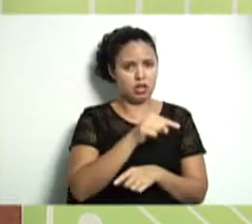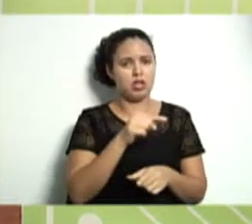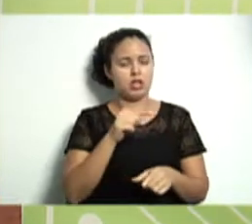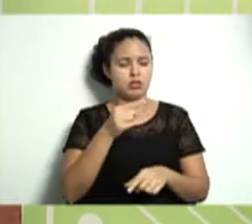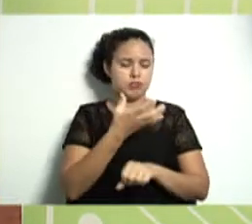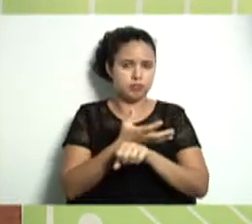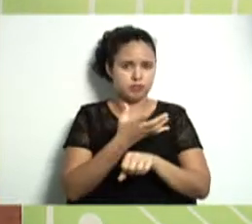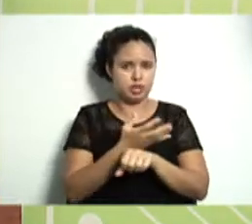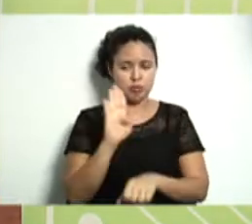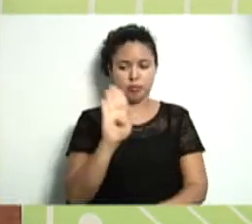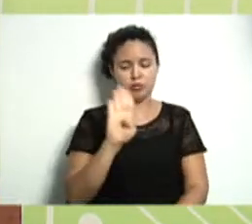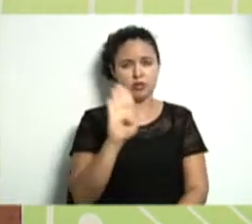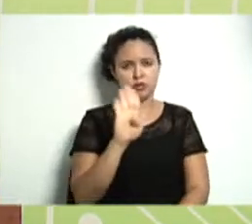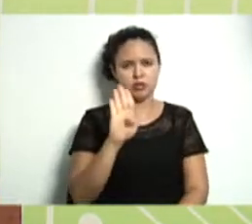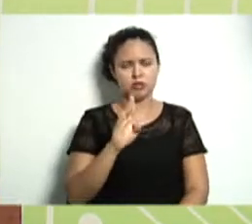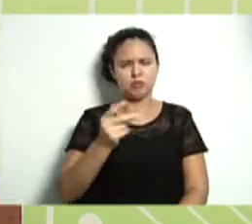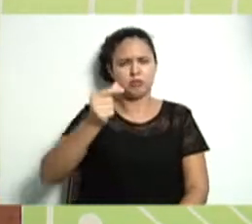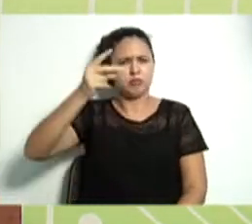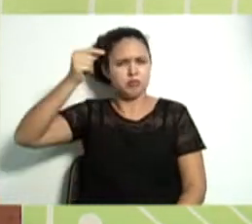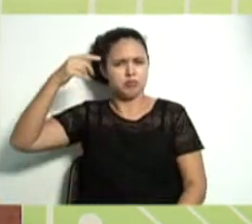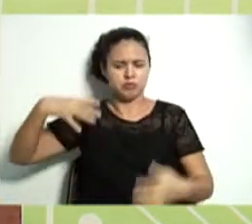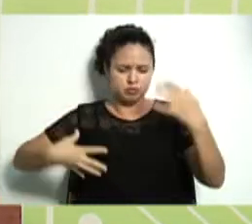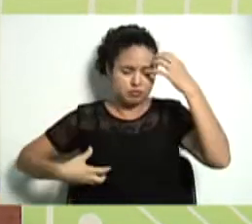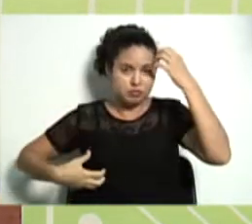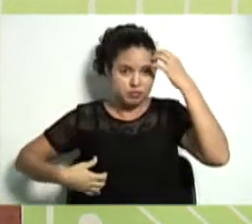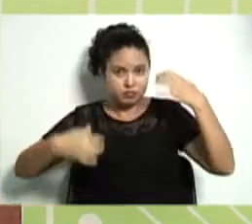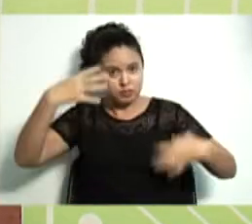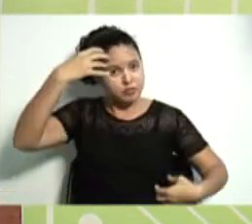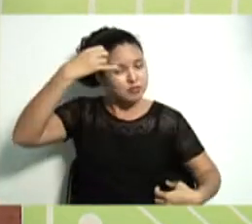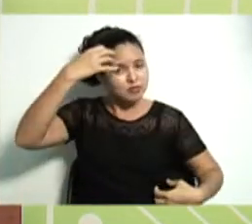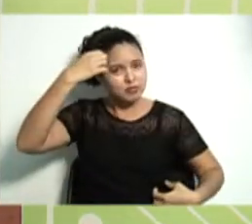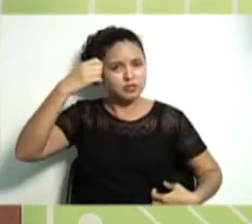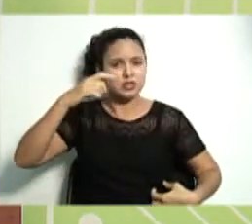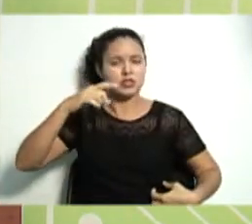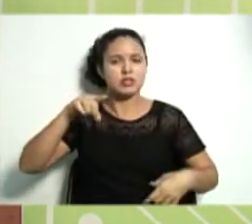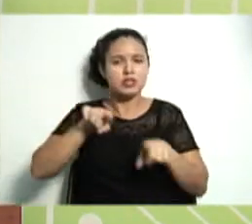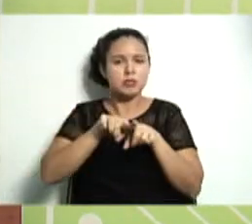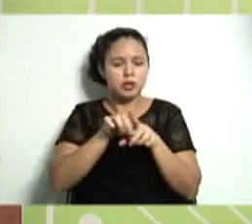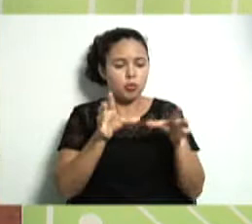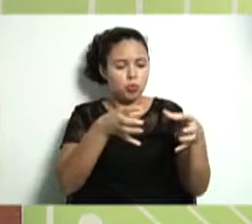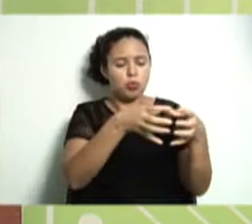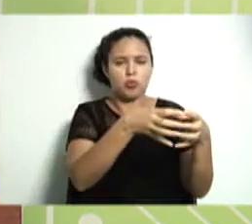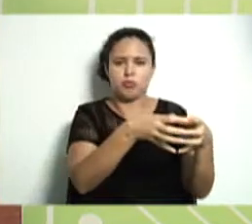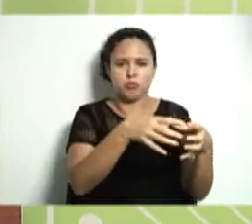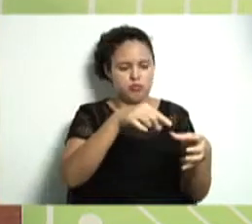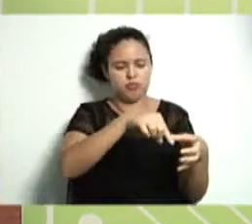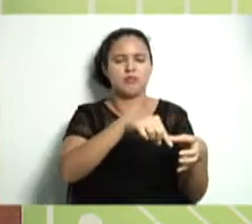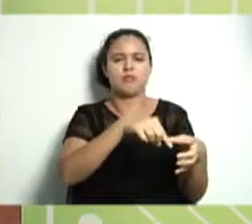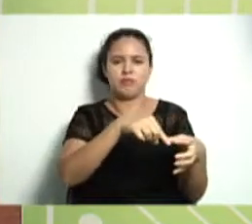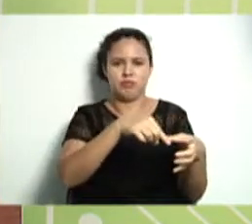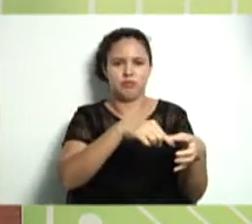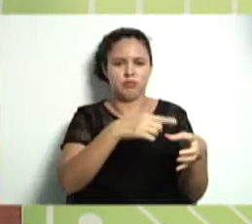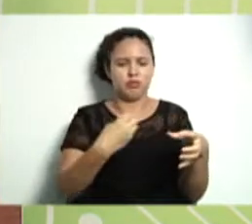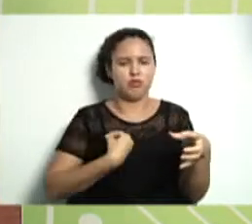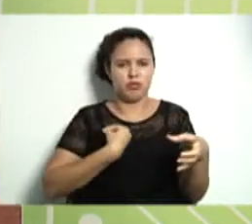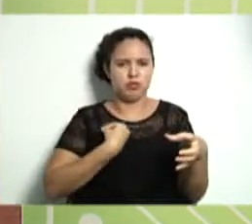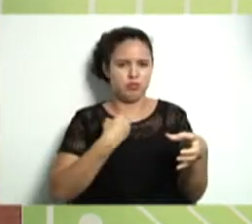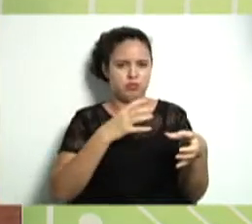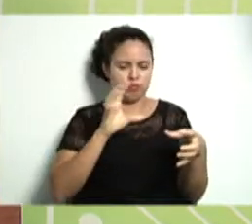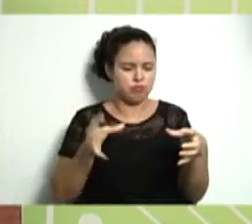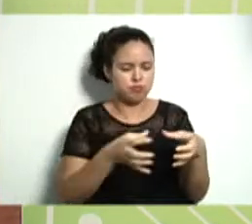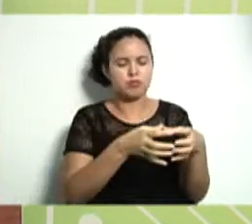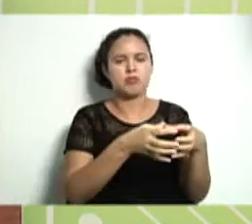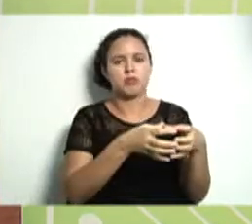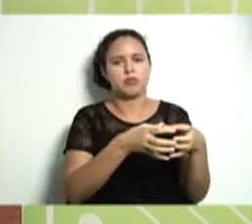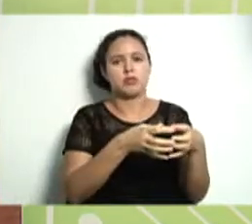chimpanzés, os gorilas, eles já vivem em grupo. Nós também. Nós lá nos primórdios, nós já vivíamos em grupos.